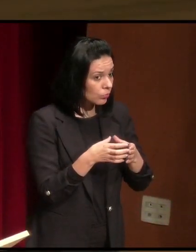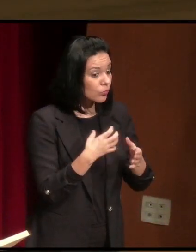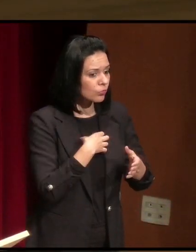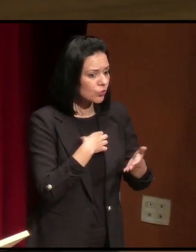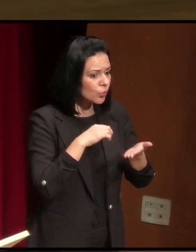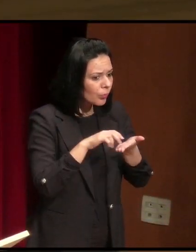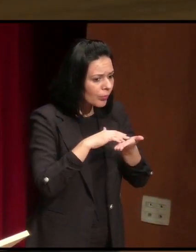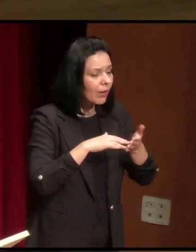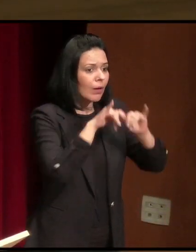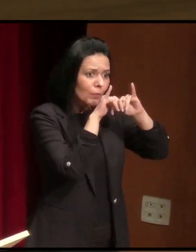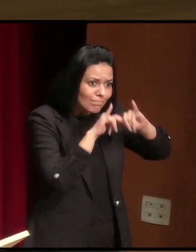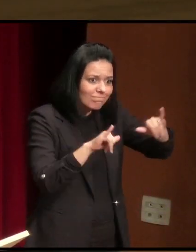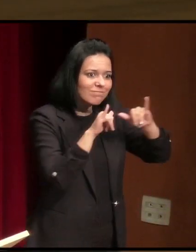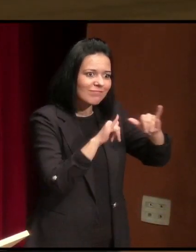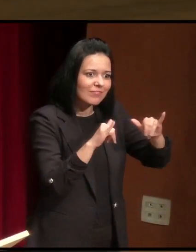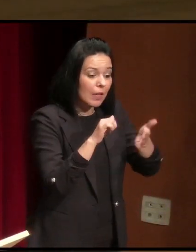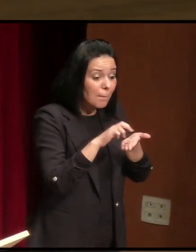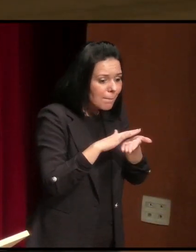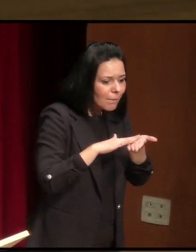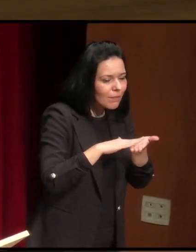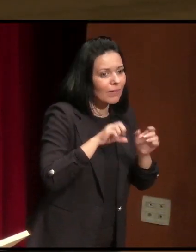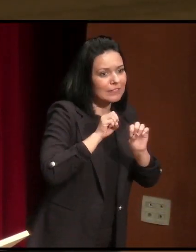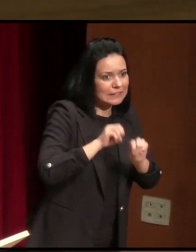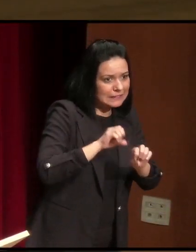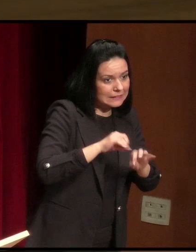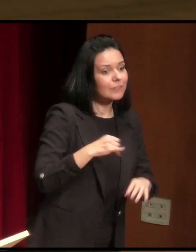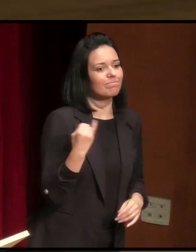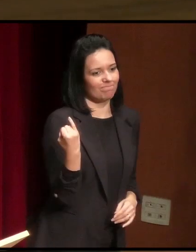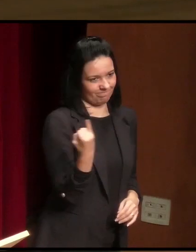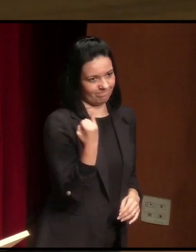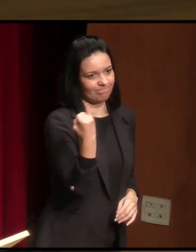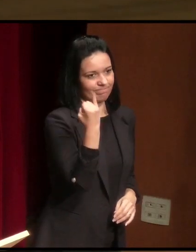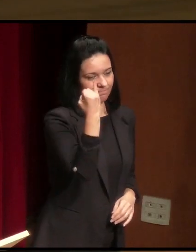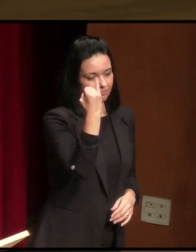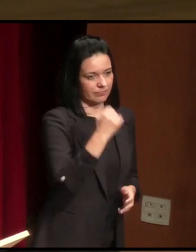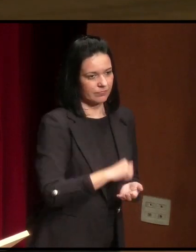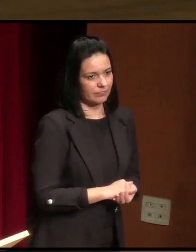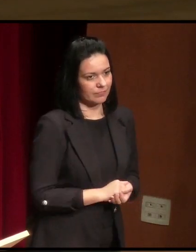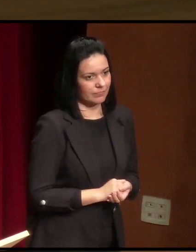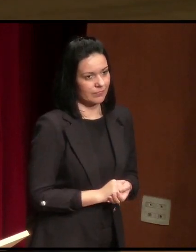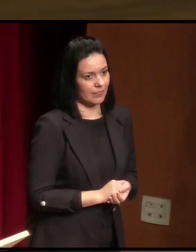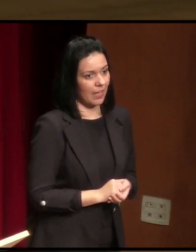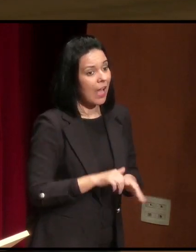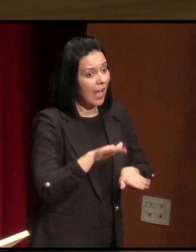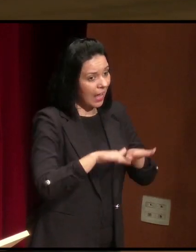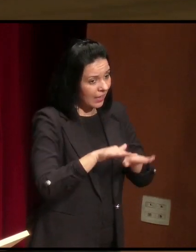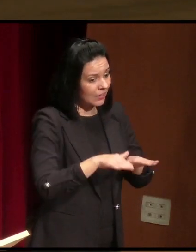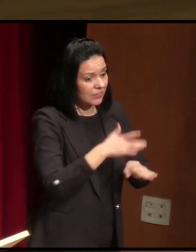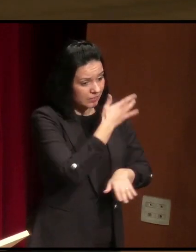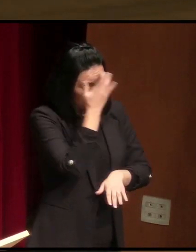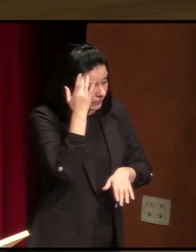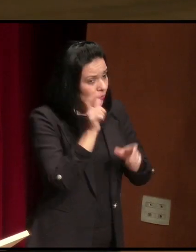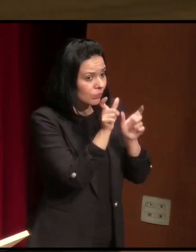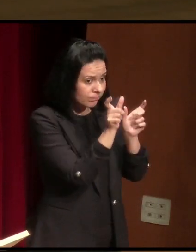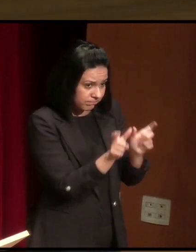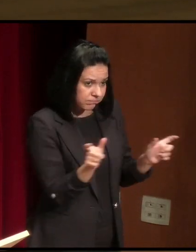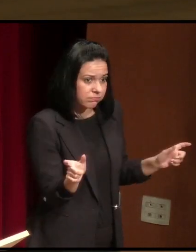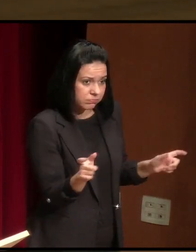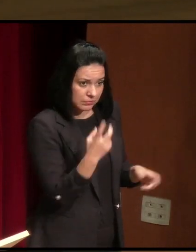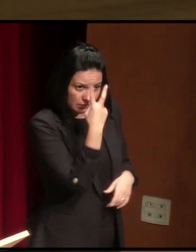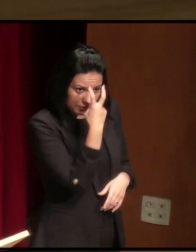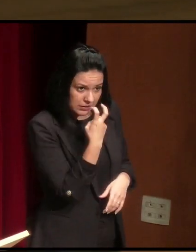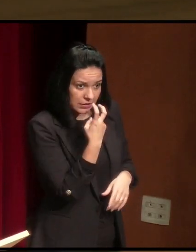Braille, ensinarmos o Braille, é muito importante. Uhum. Porque tem pessoas que não conseguem mexer na acessibilidade, por exemplo,